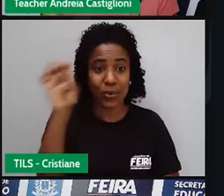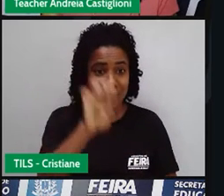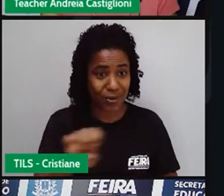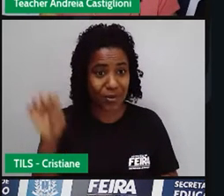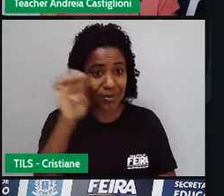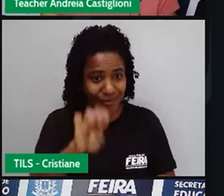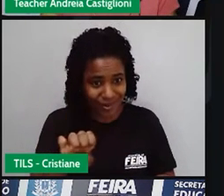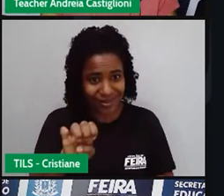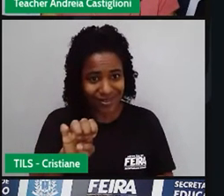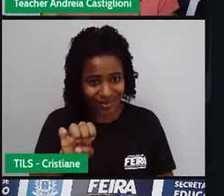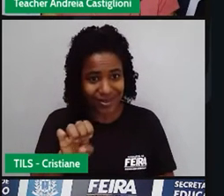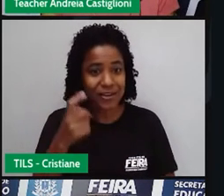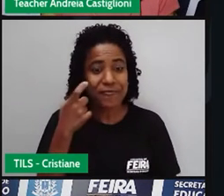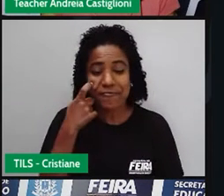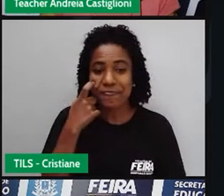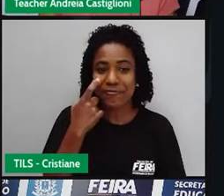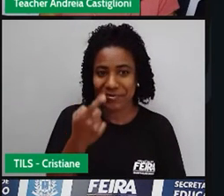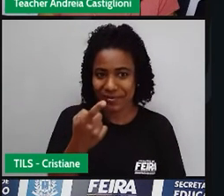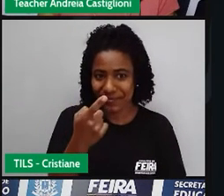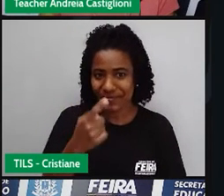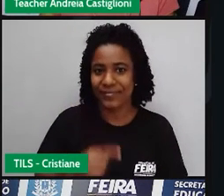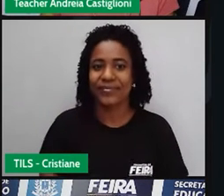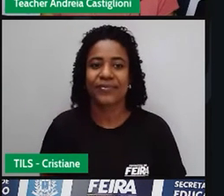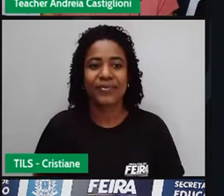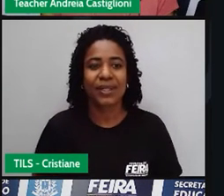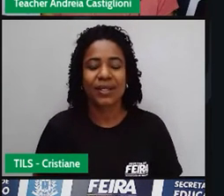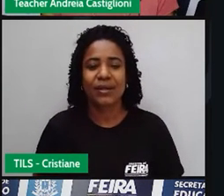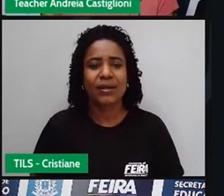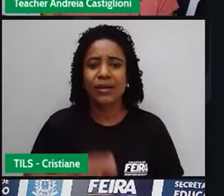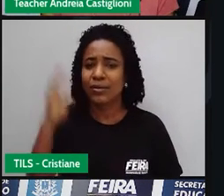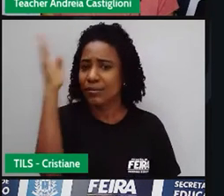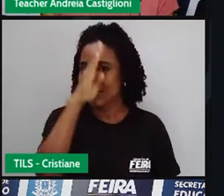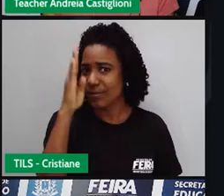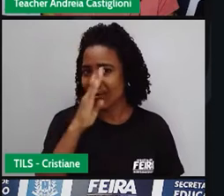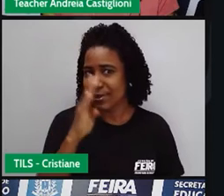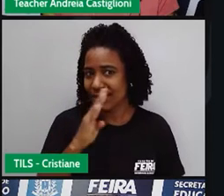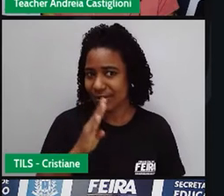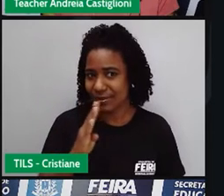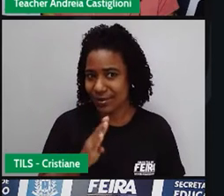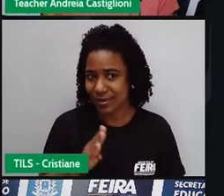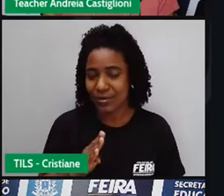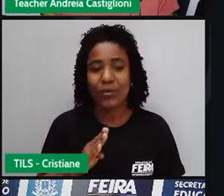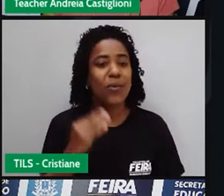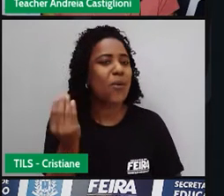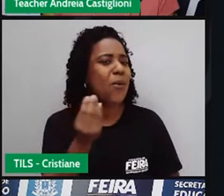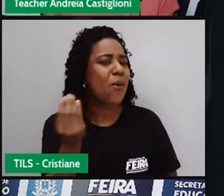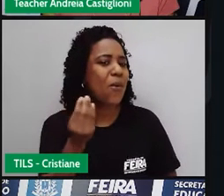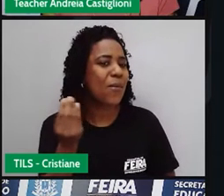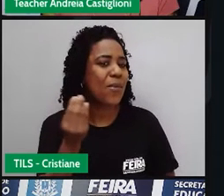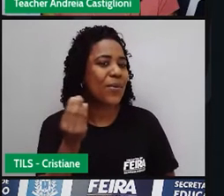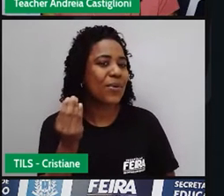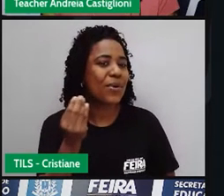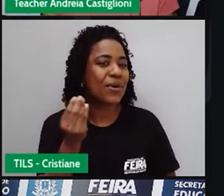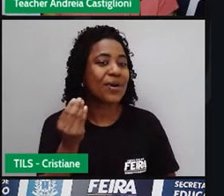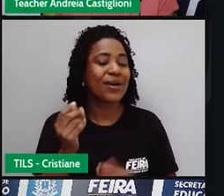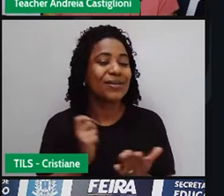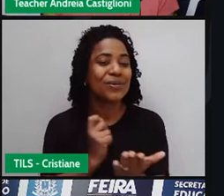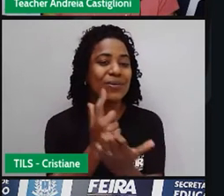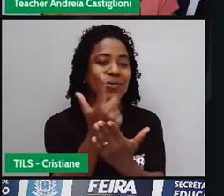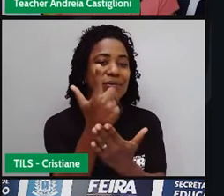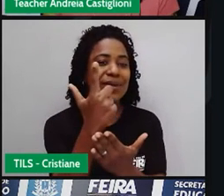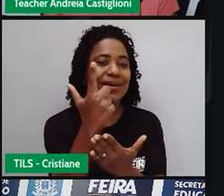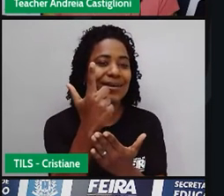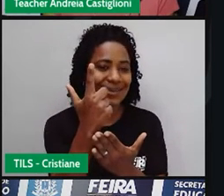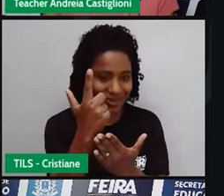que a gente precisa Justamente que aqui no Brasil assim falando de maneira geral nós compramos